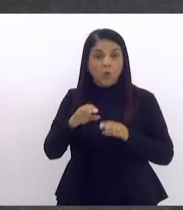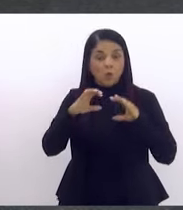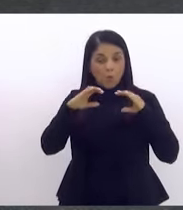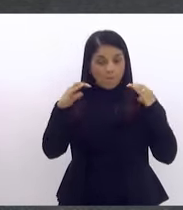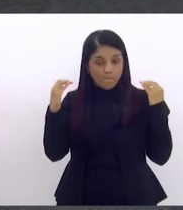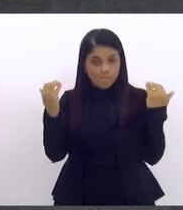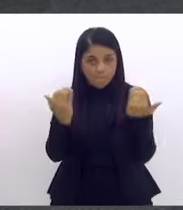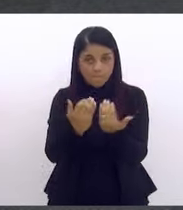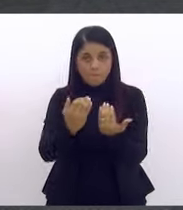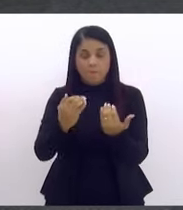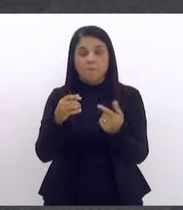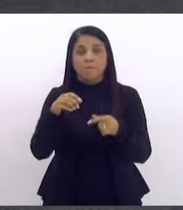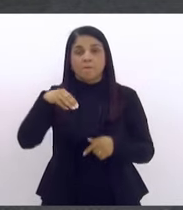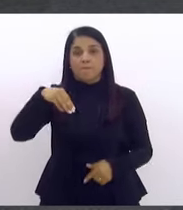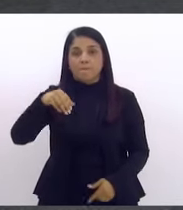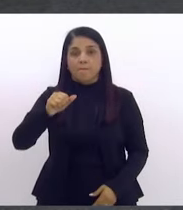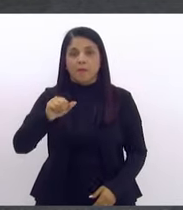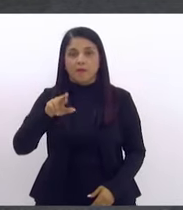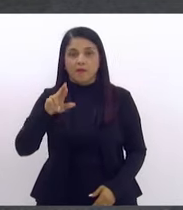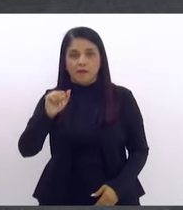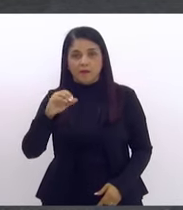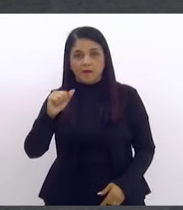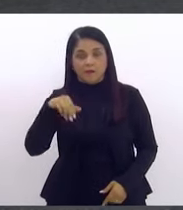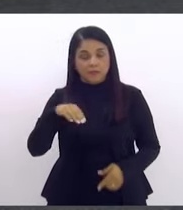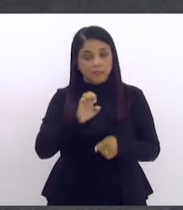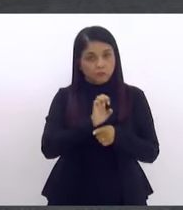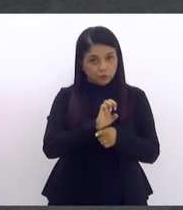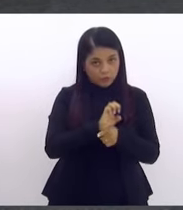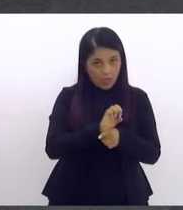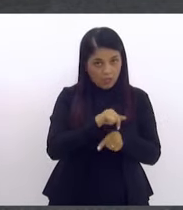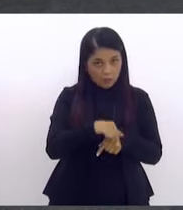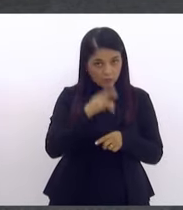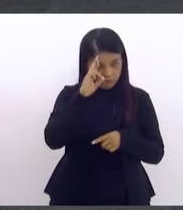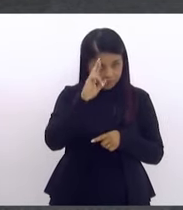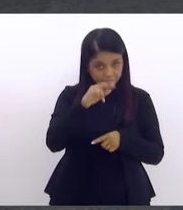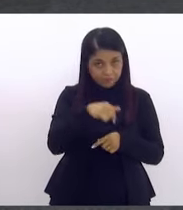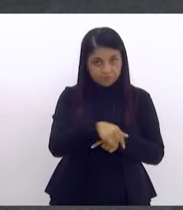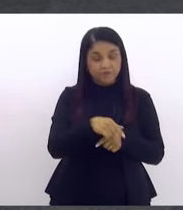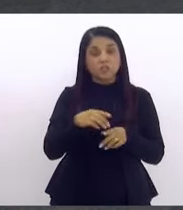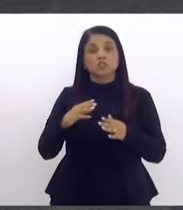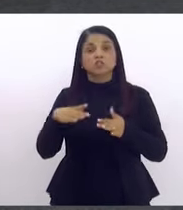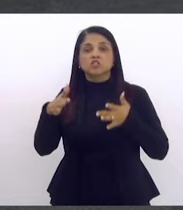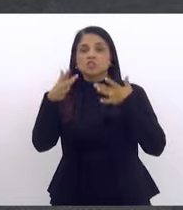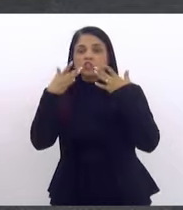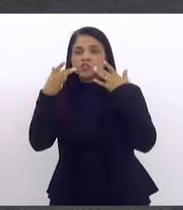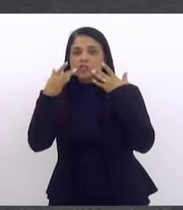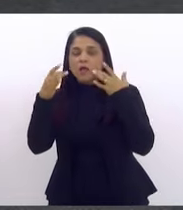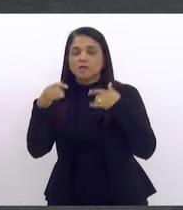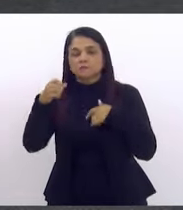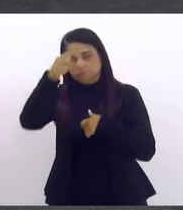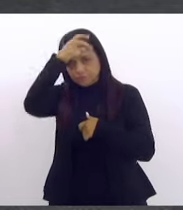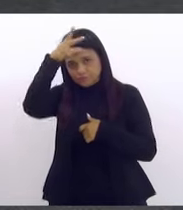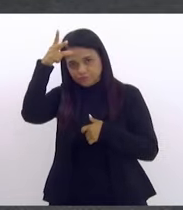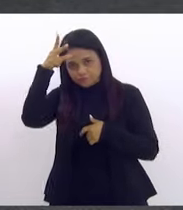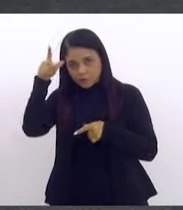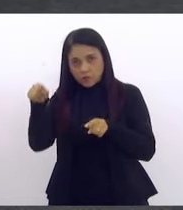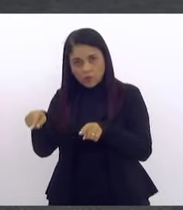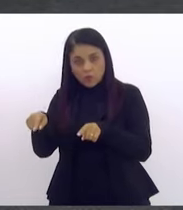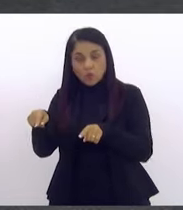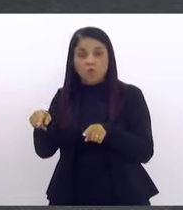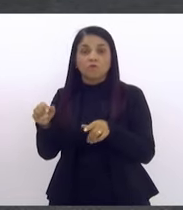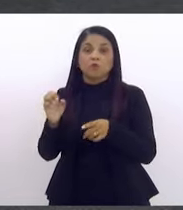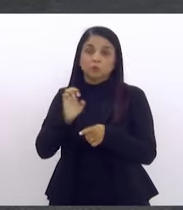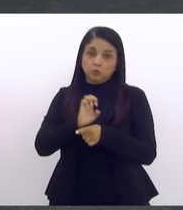Maracanã ficou com o Estado e o Teatro Municipal, deputado Átila Nunes, também ficou